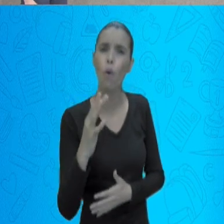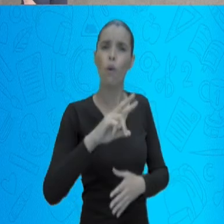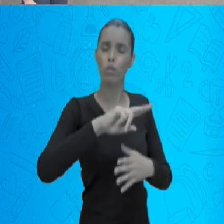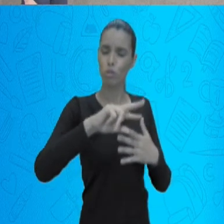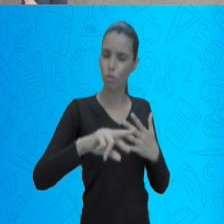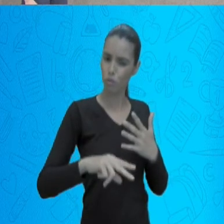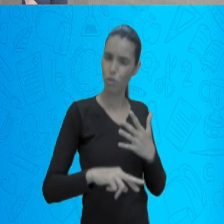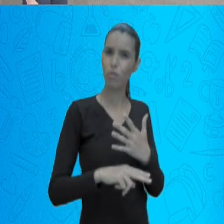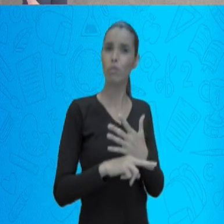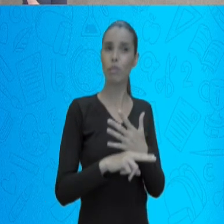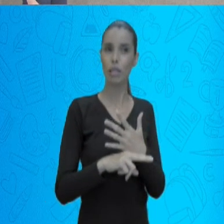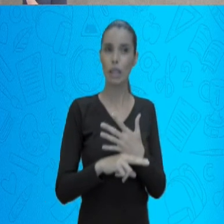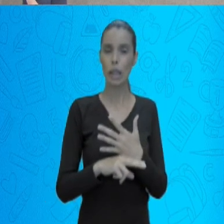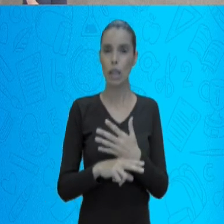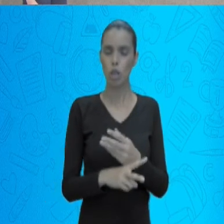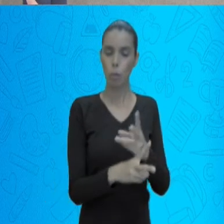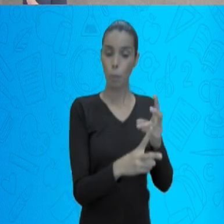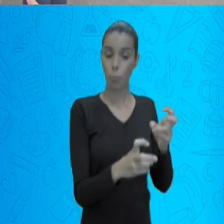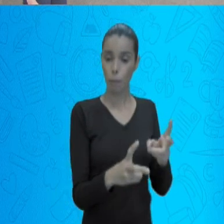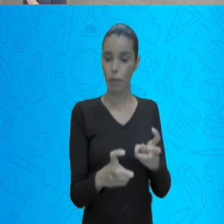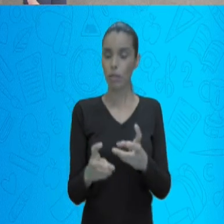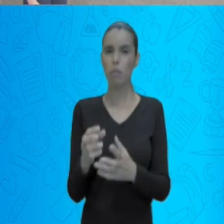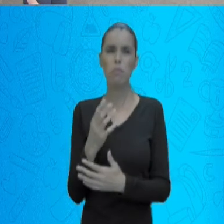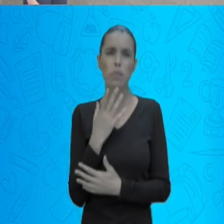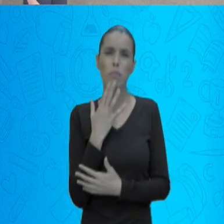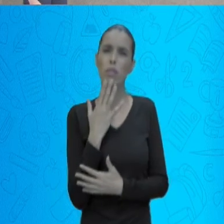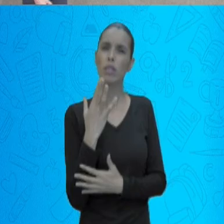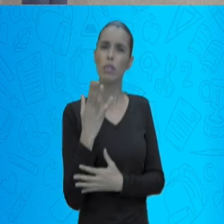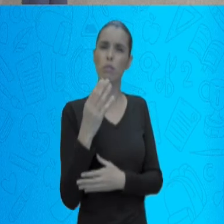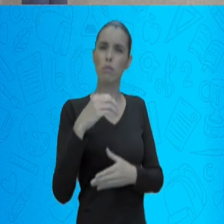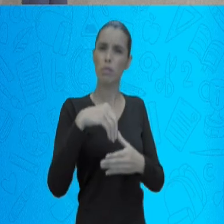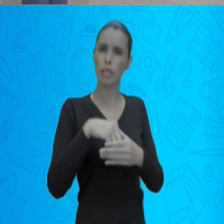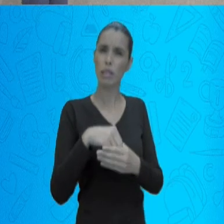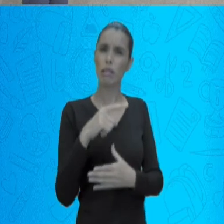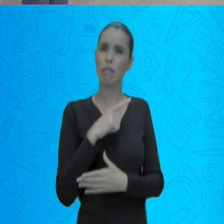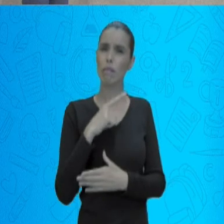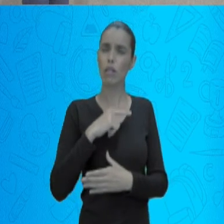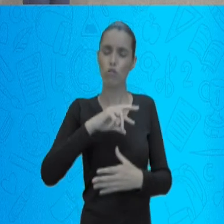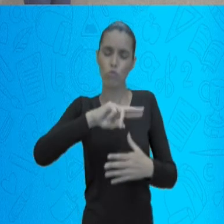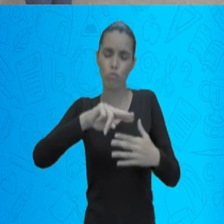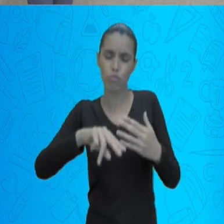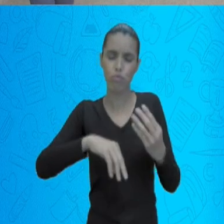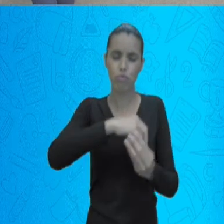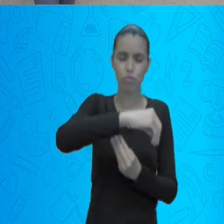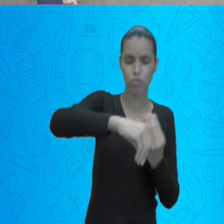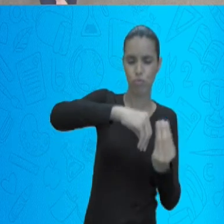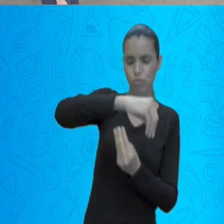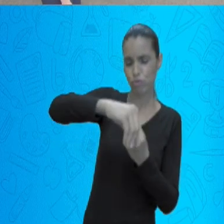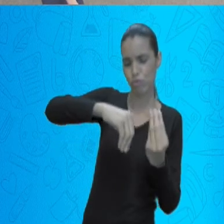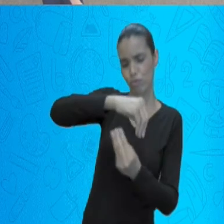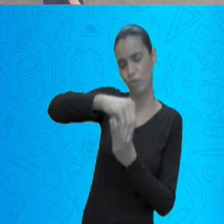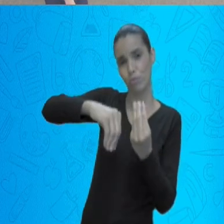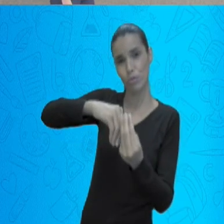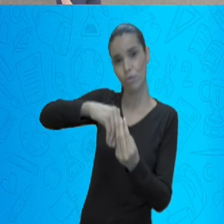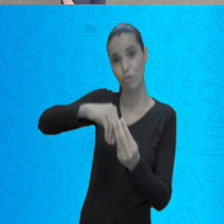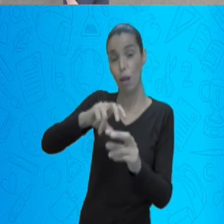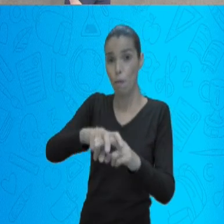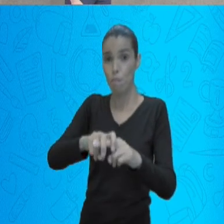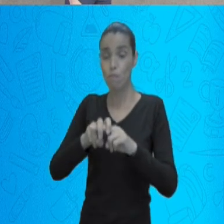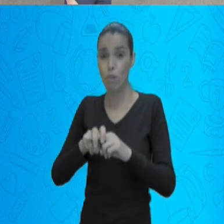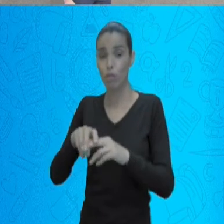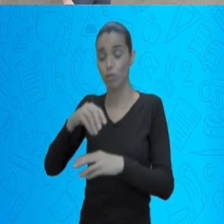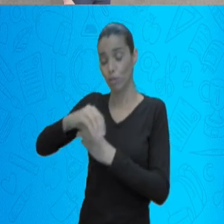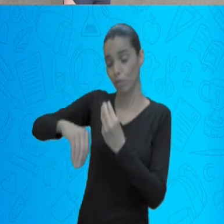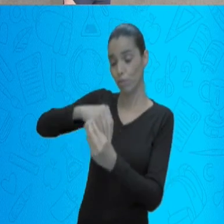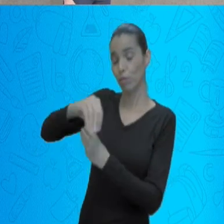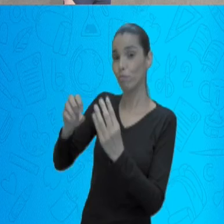pela cor quantos componentes tem. Mistura heterogênea. E o bolo que